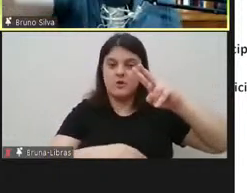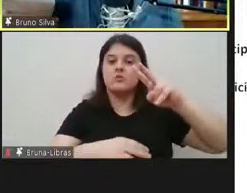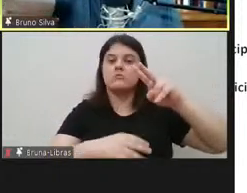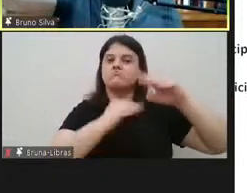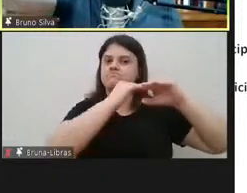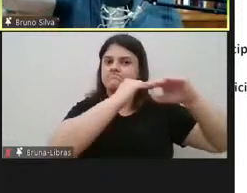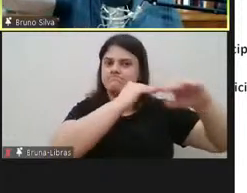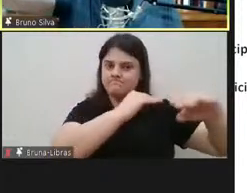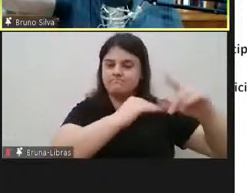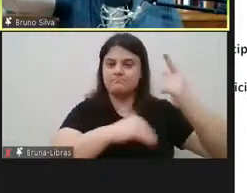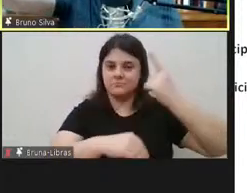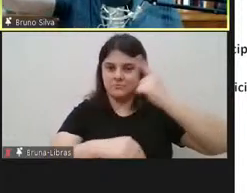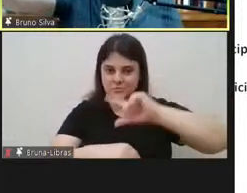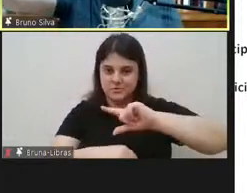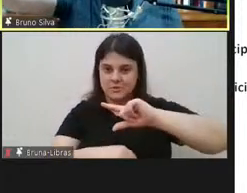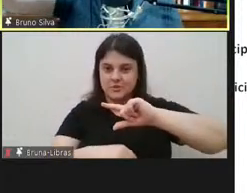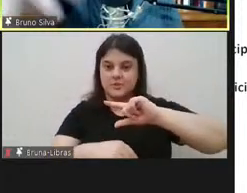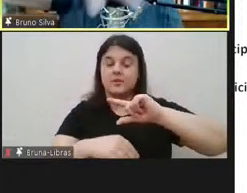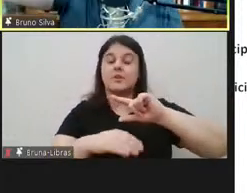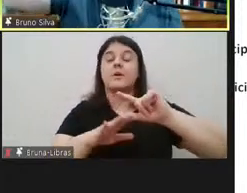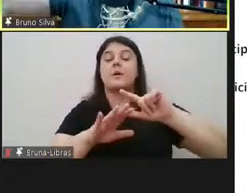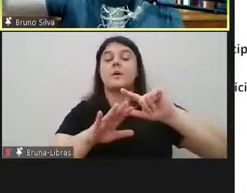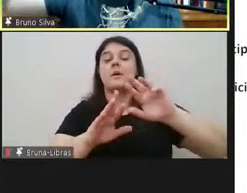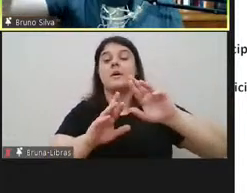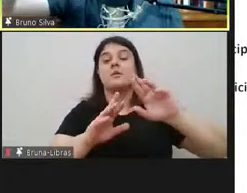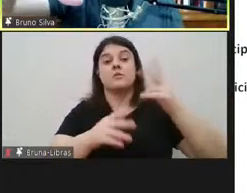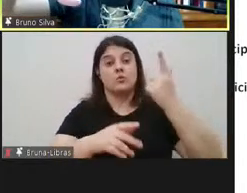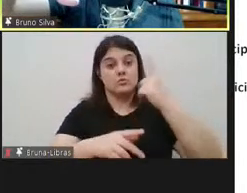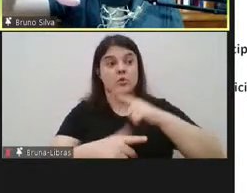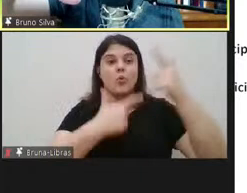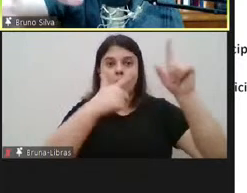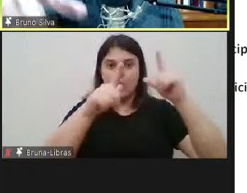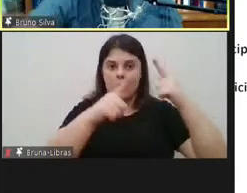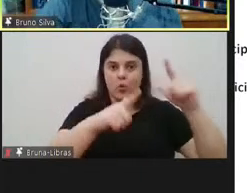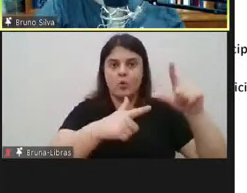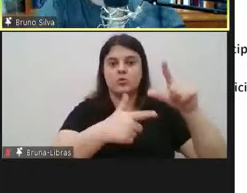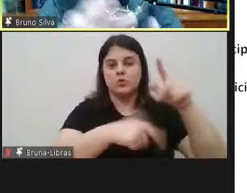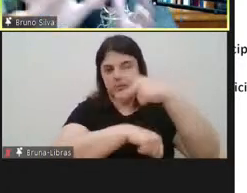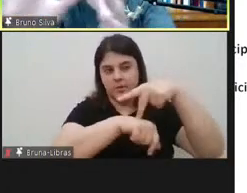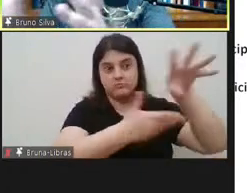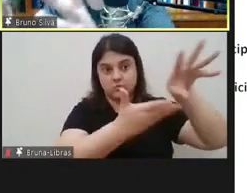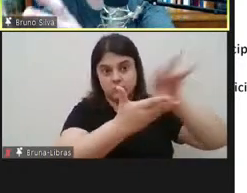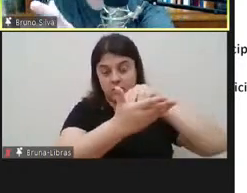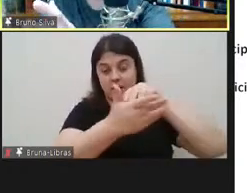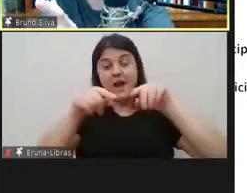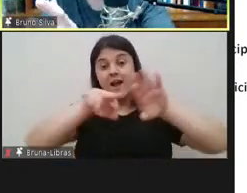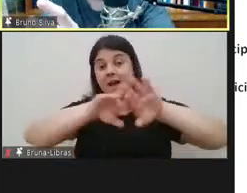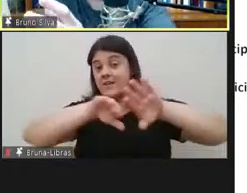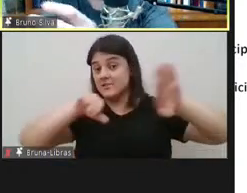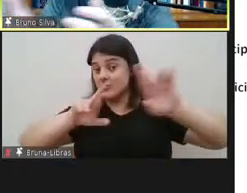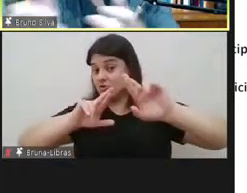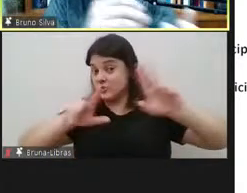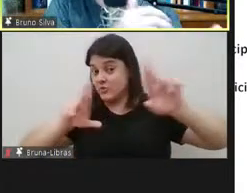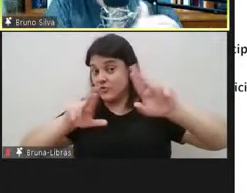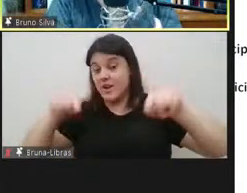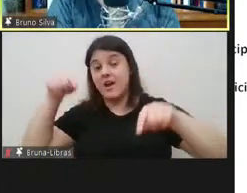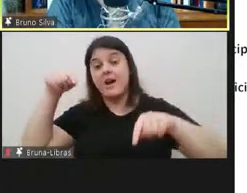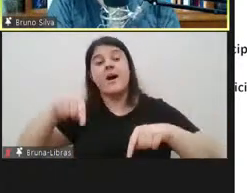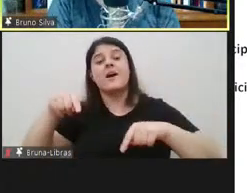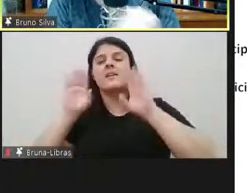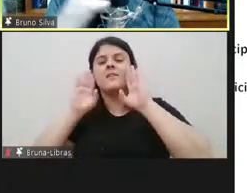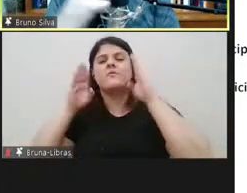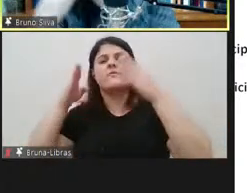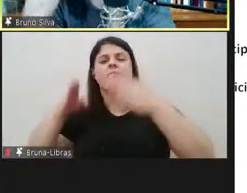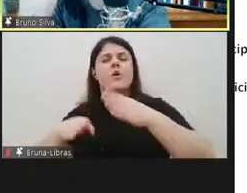frente as outras instituições como no caso da Inglaterra e que serviu de inspiração para Outros tantos países menos em função do Parlamento e mais